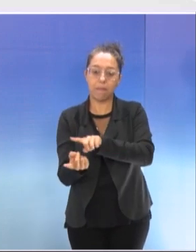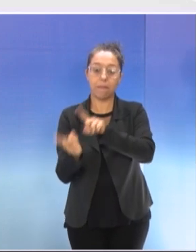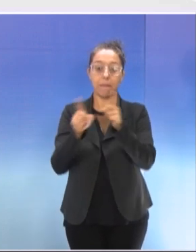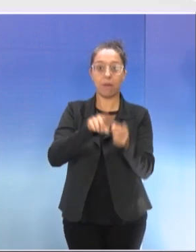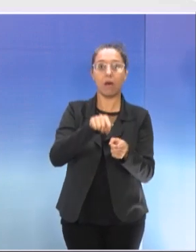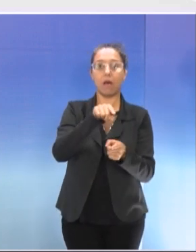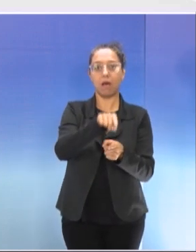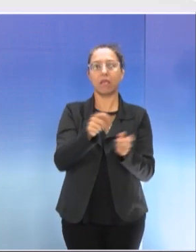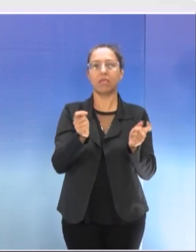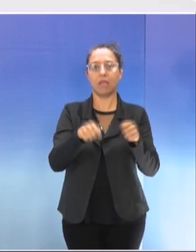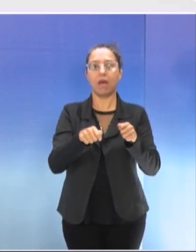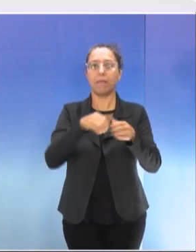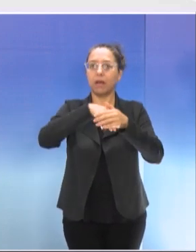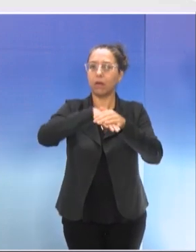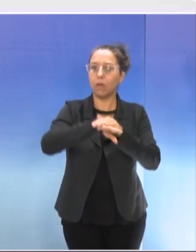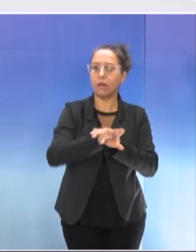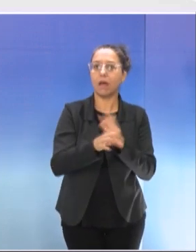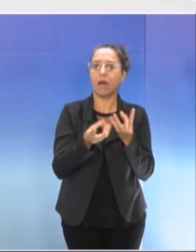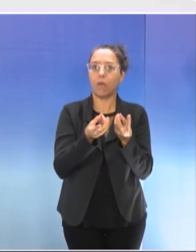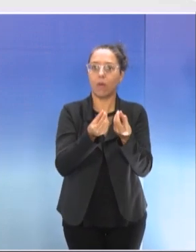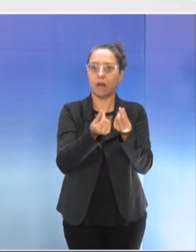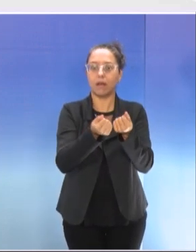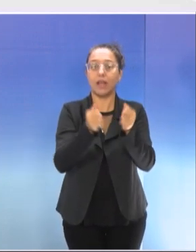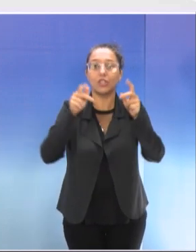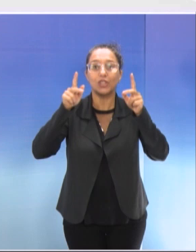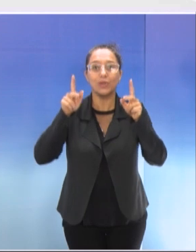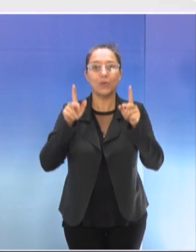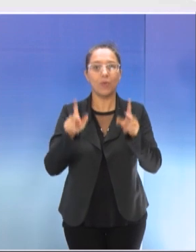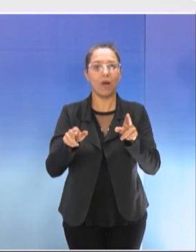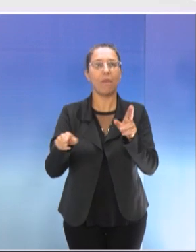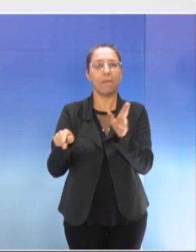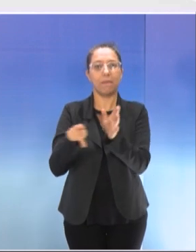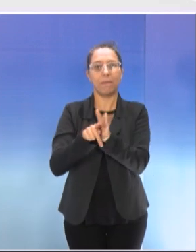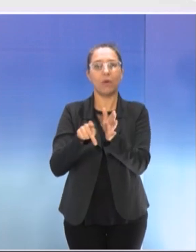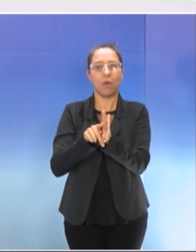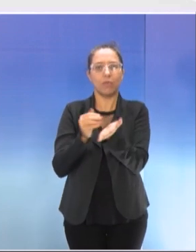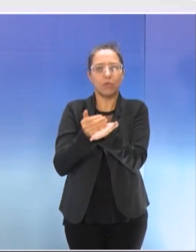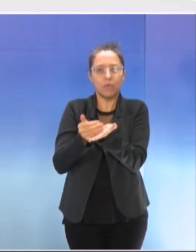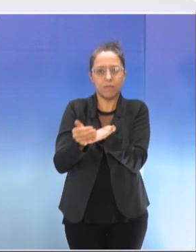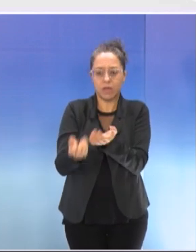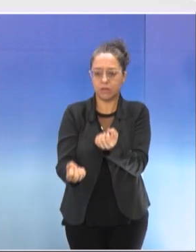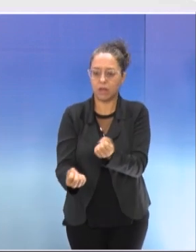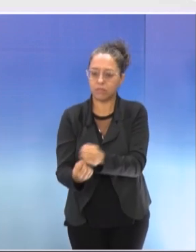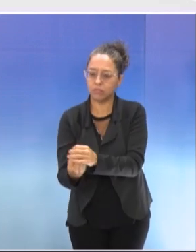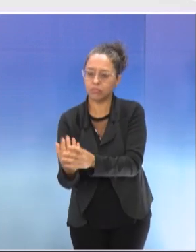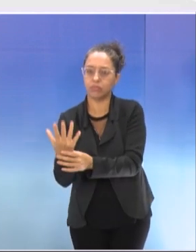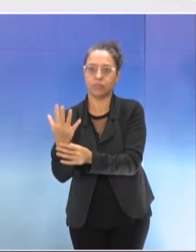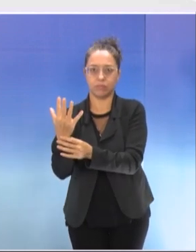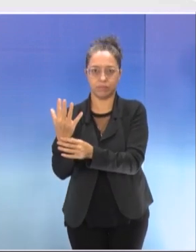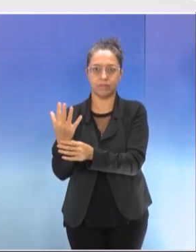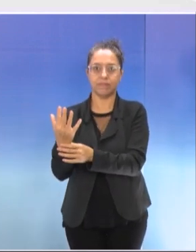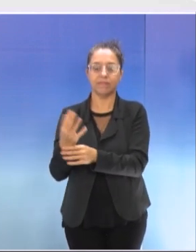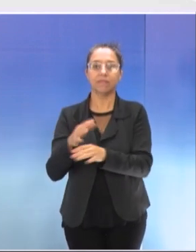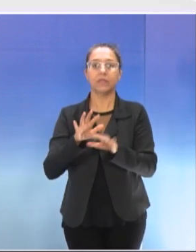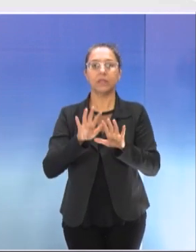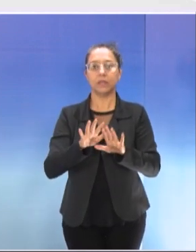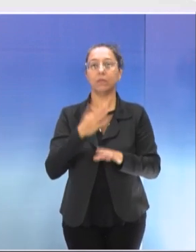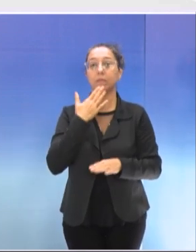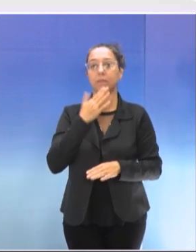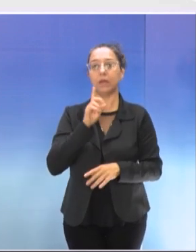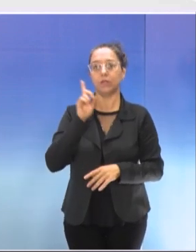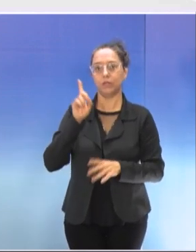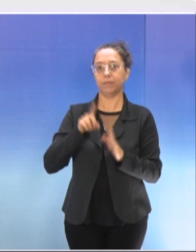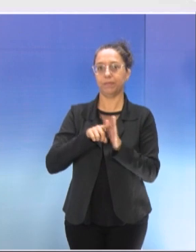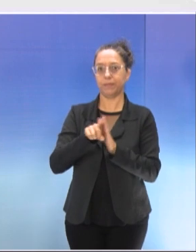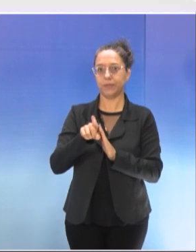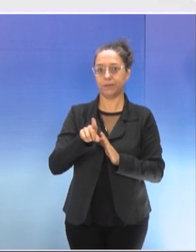pois origina produtos com boas condições de armazenamento e qualidade semelhante à matéria-prima. Vamos